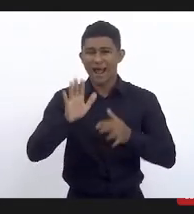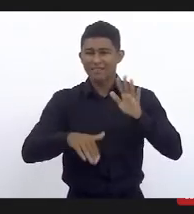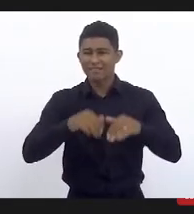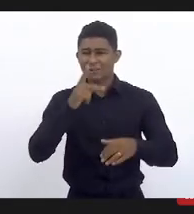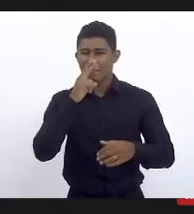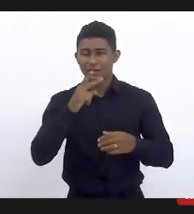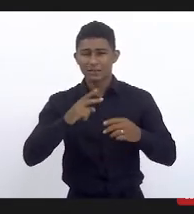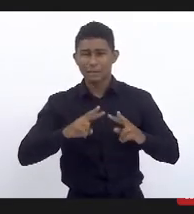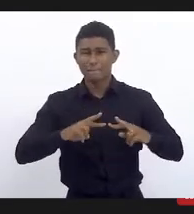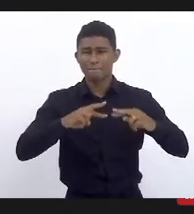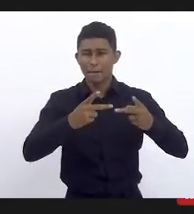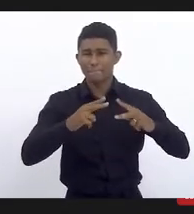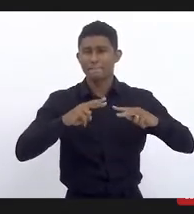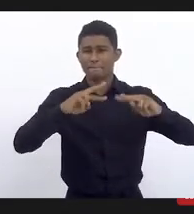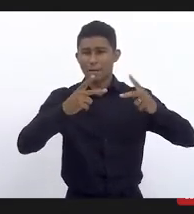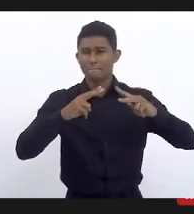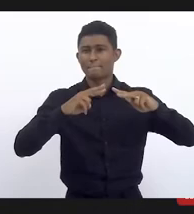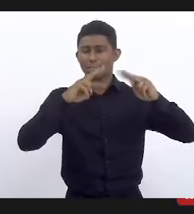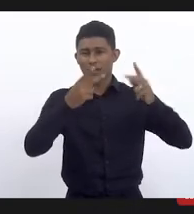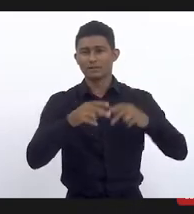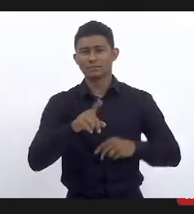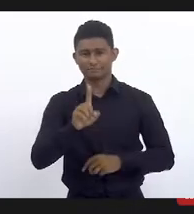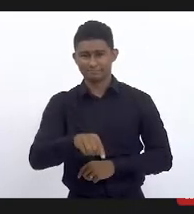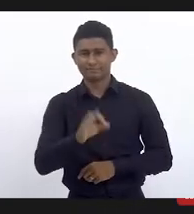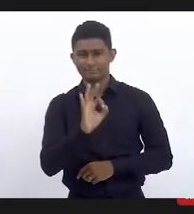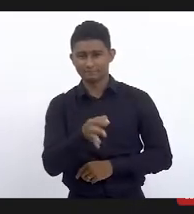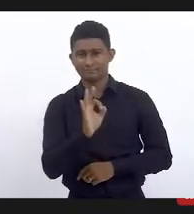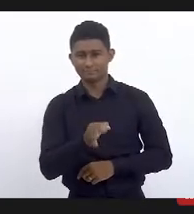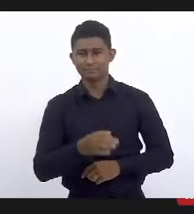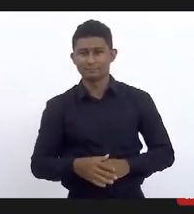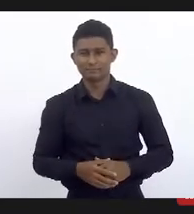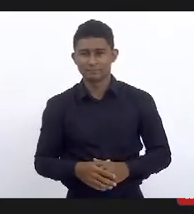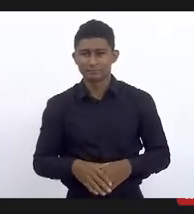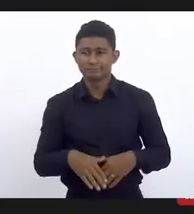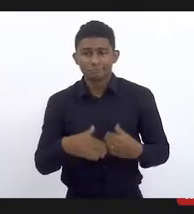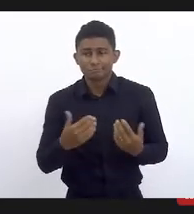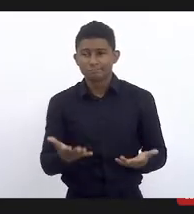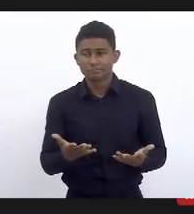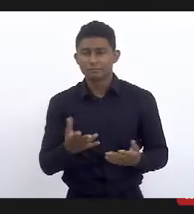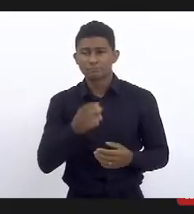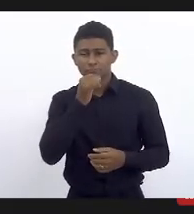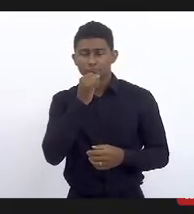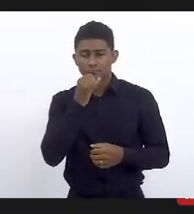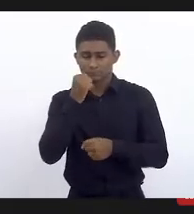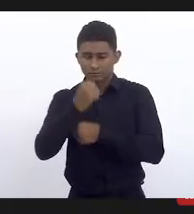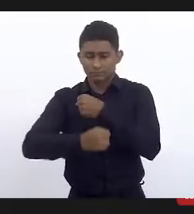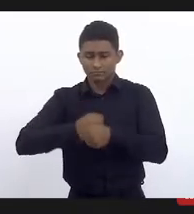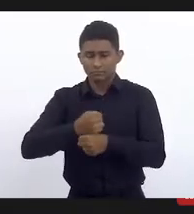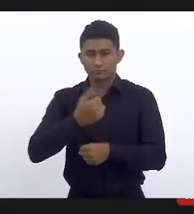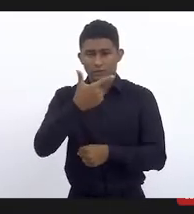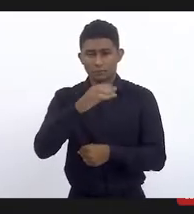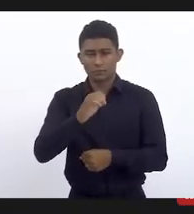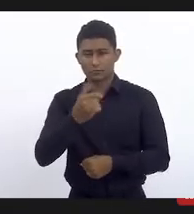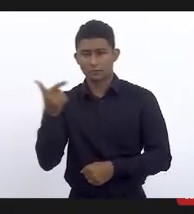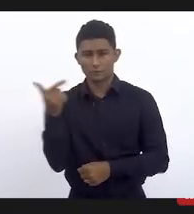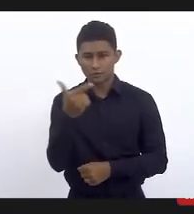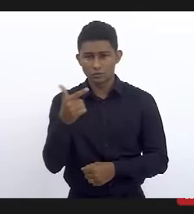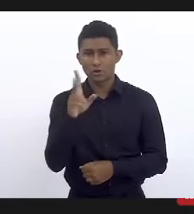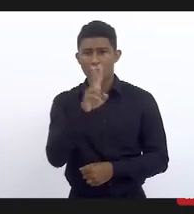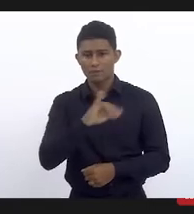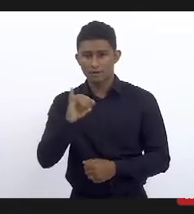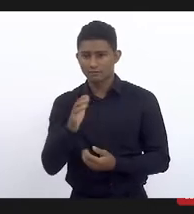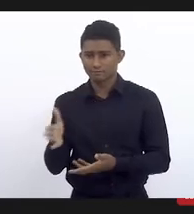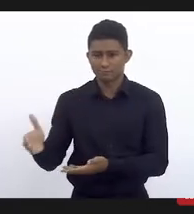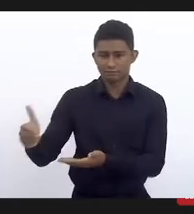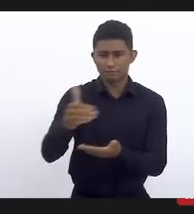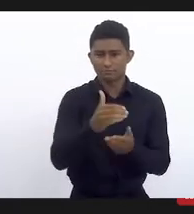atividade, pela cumulatividade dele e regressividade. Isso não quer dizer que em 2022 nós vamos ter essa arrecadação como está crescendo,